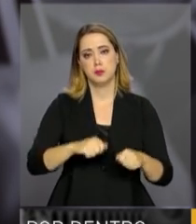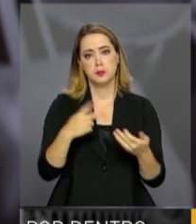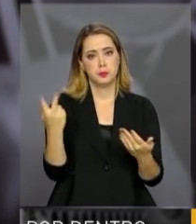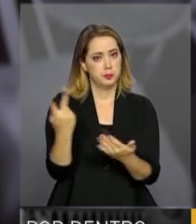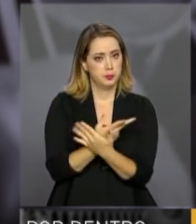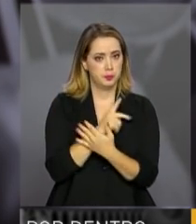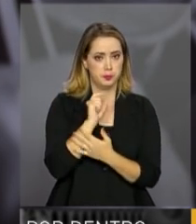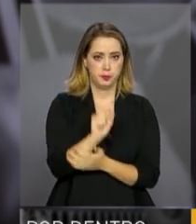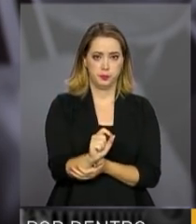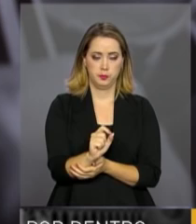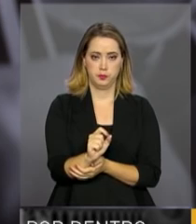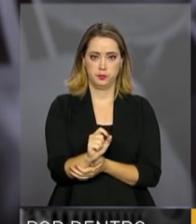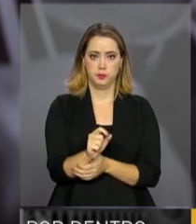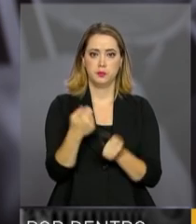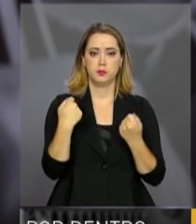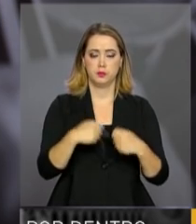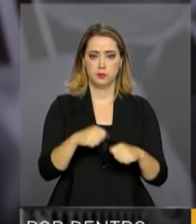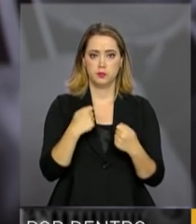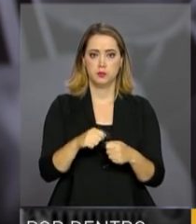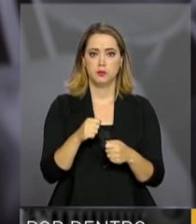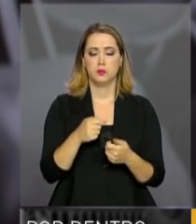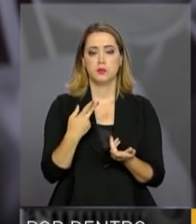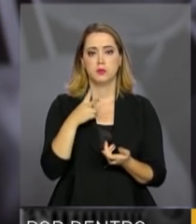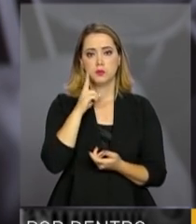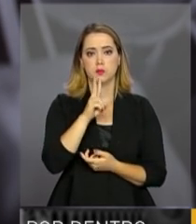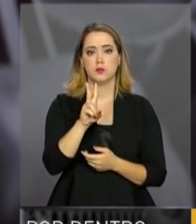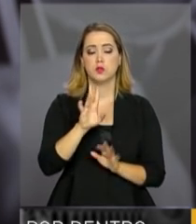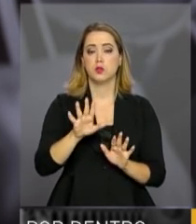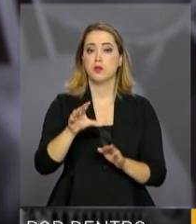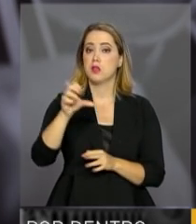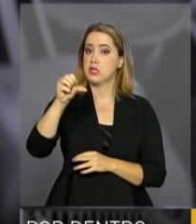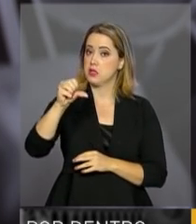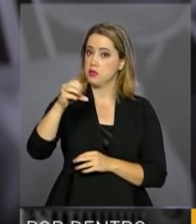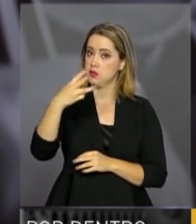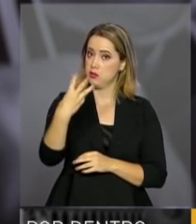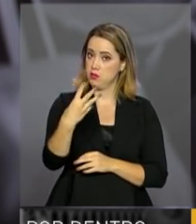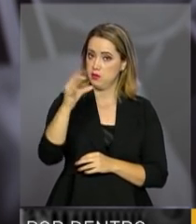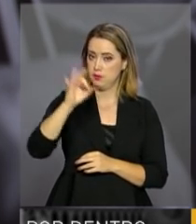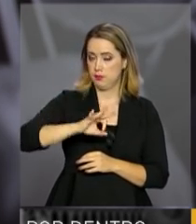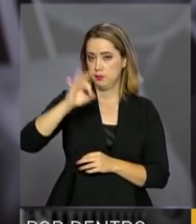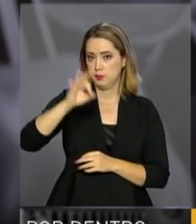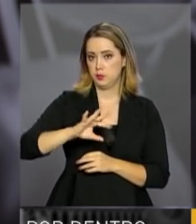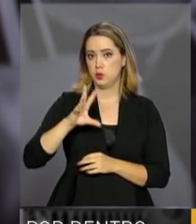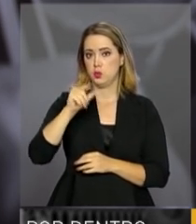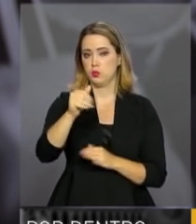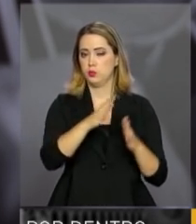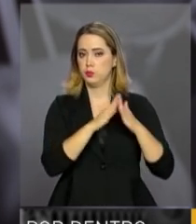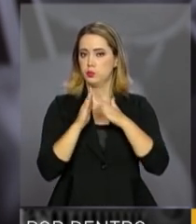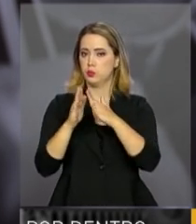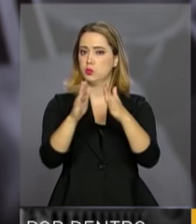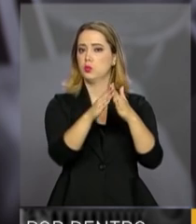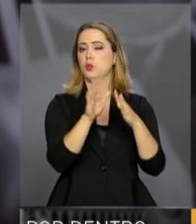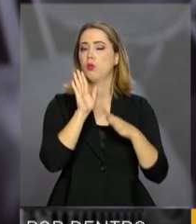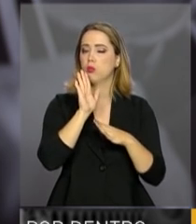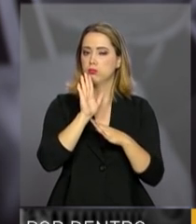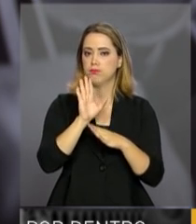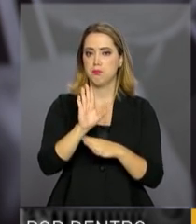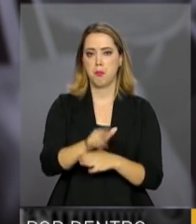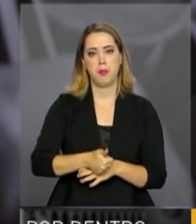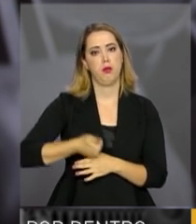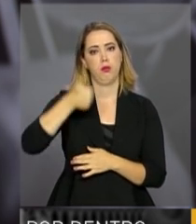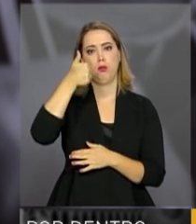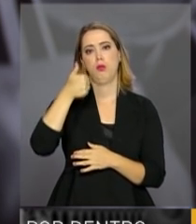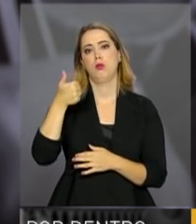precisam ser realizadas precisam indicar um índice de 93% dos lares sendo beneficiados com